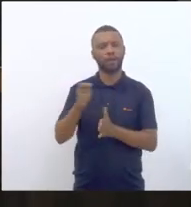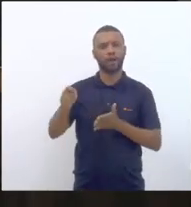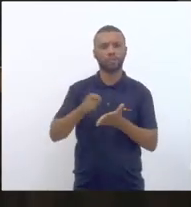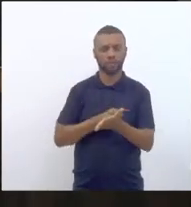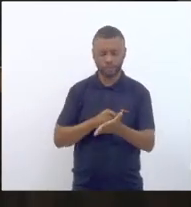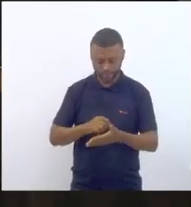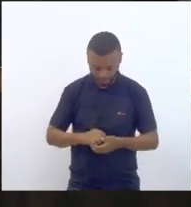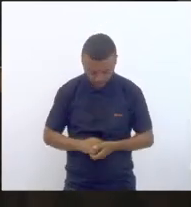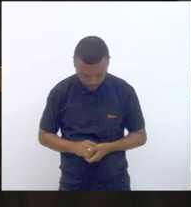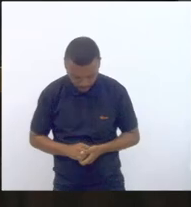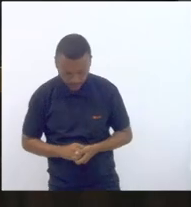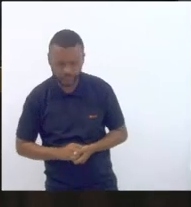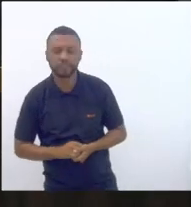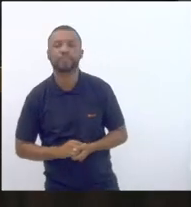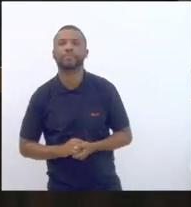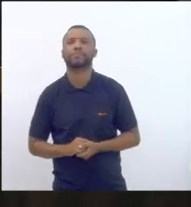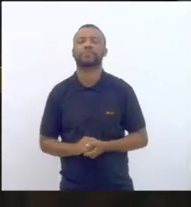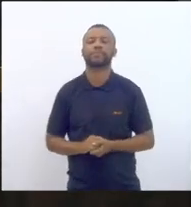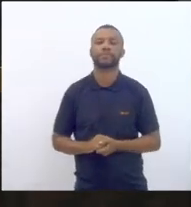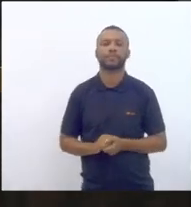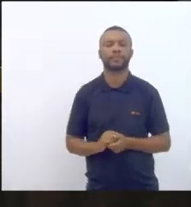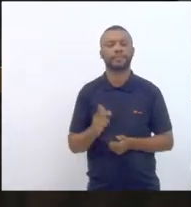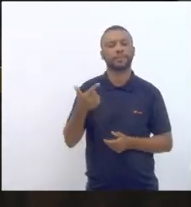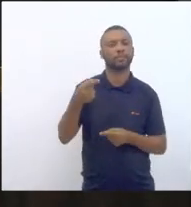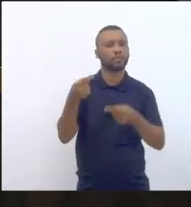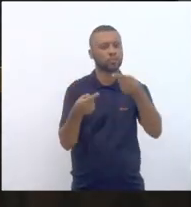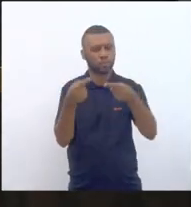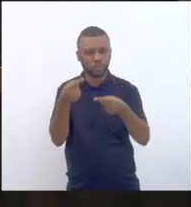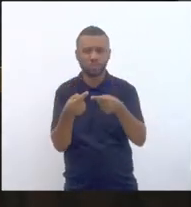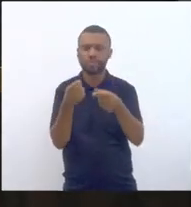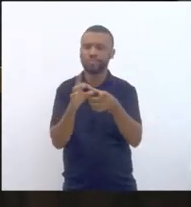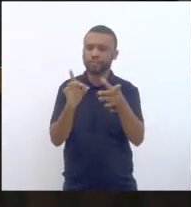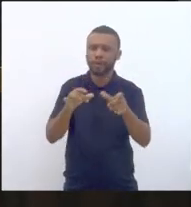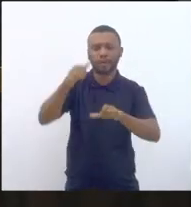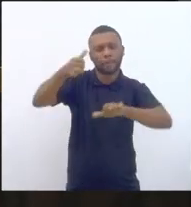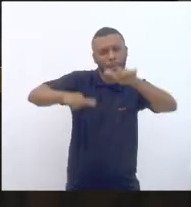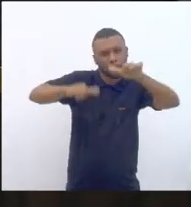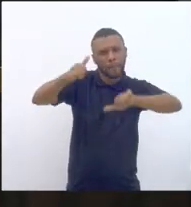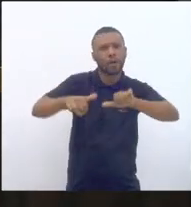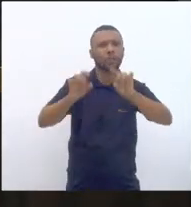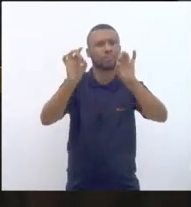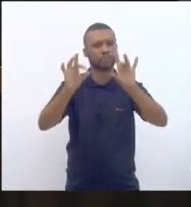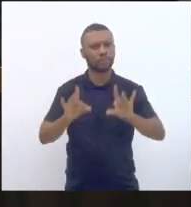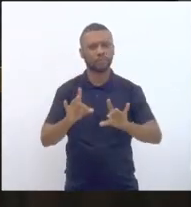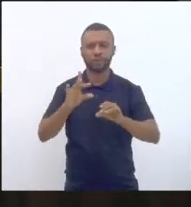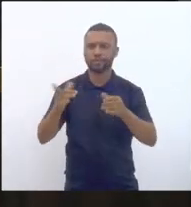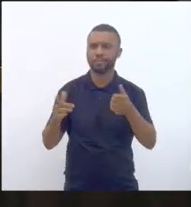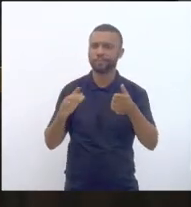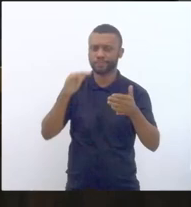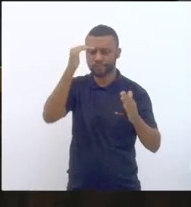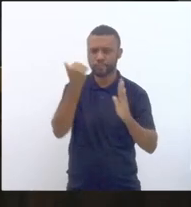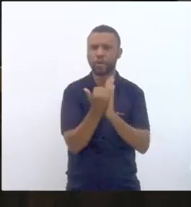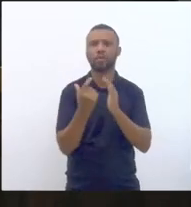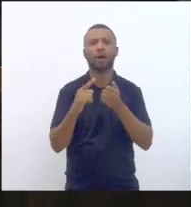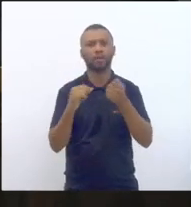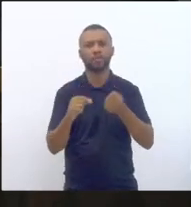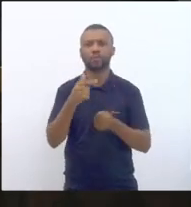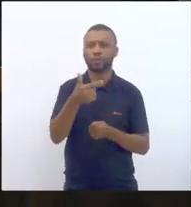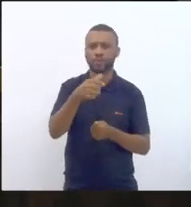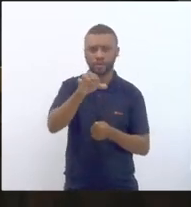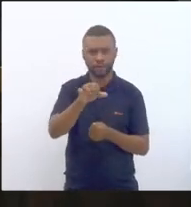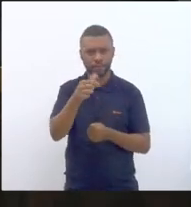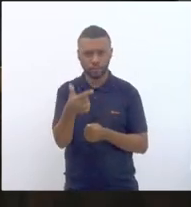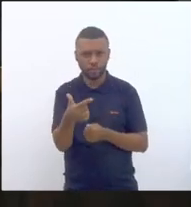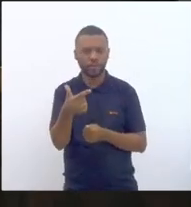autógrafo. Em segunda discussão, sujeito a disposições especiais de acordo com o artigo 192 do Regimento Interno,